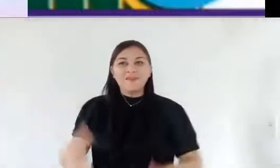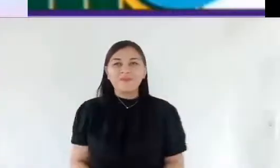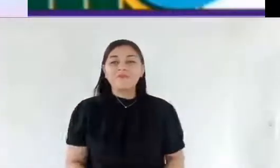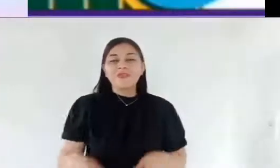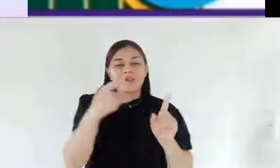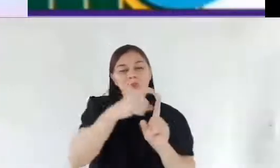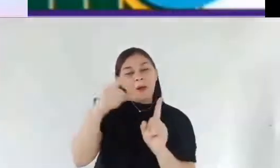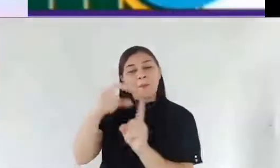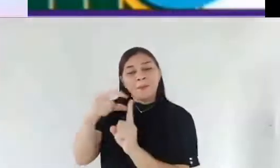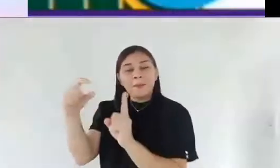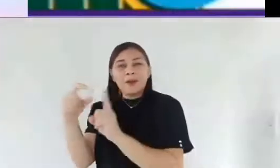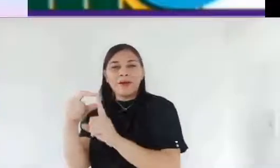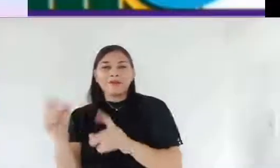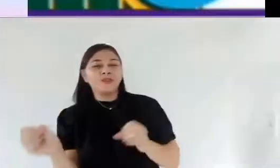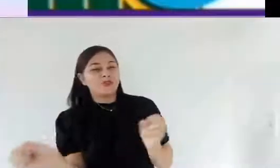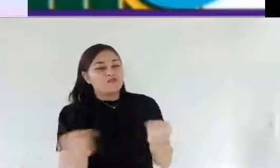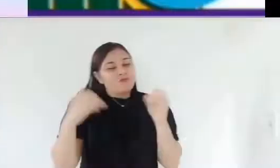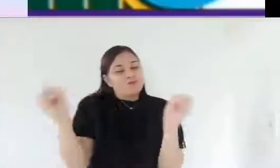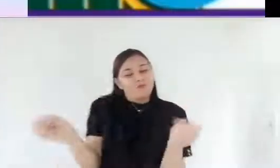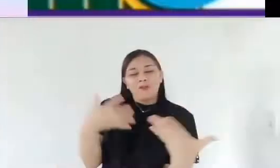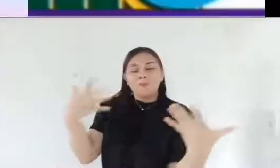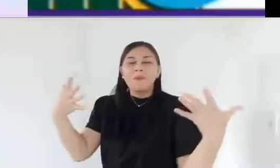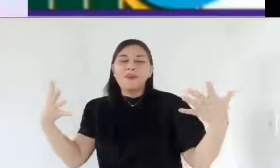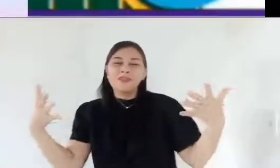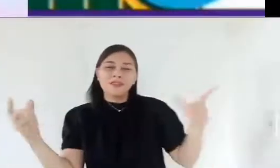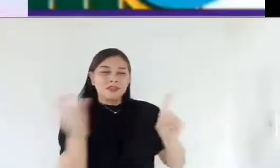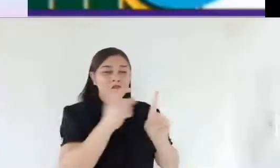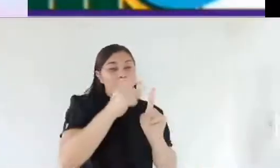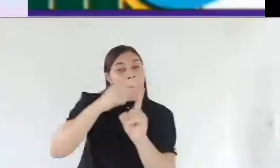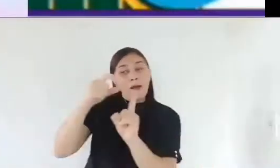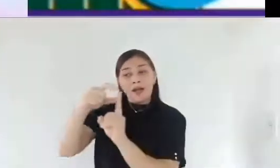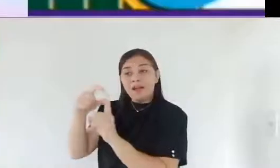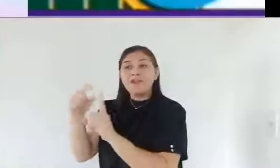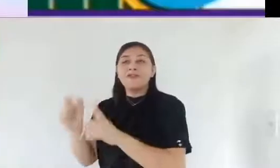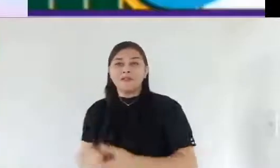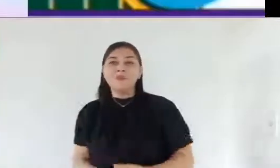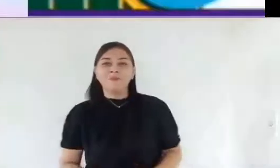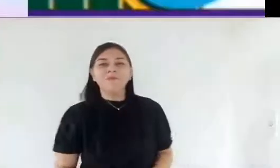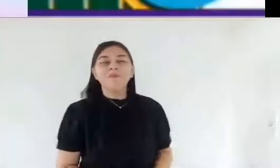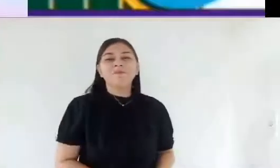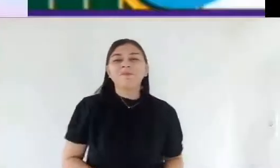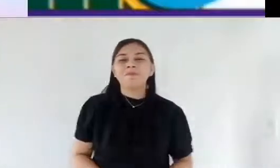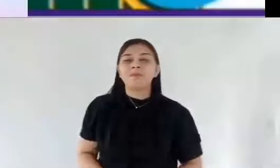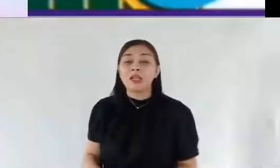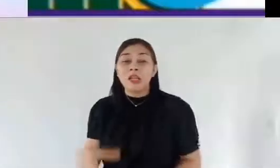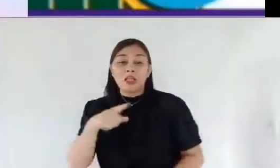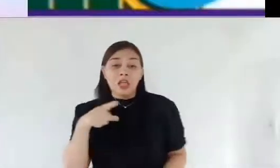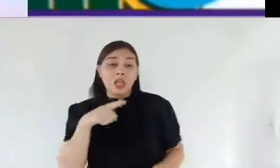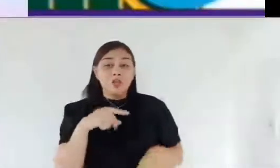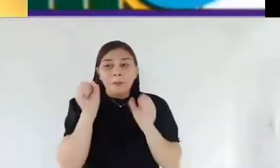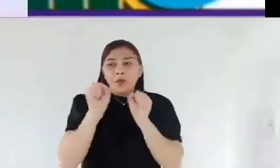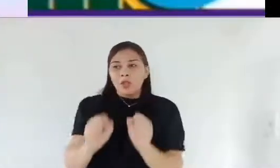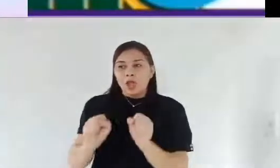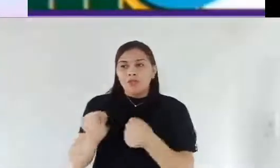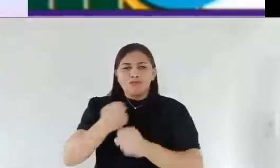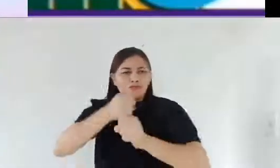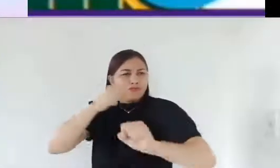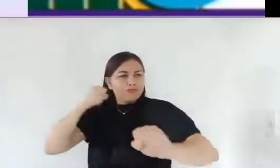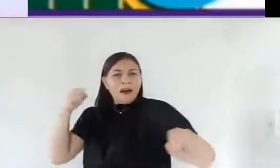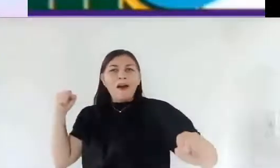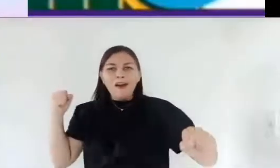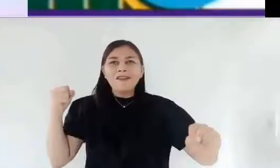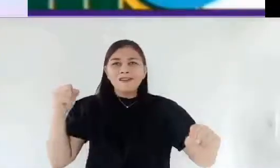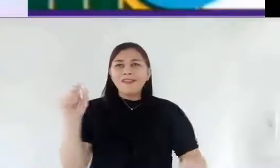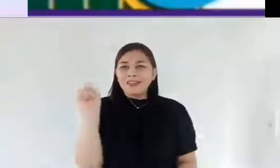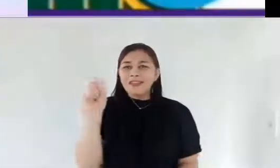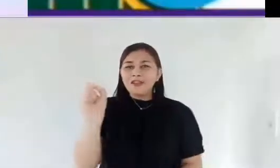assim. Essas palavrinhas mágicas, palavras mágicas são assim Tem um poder